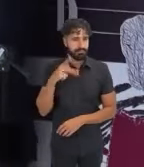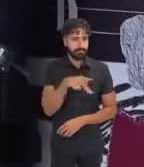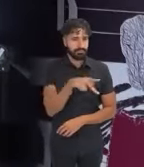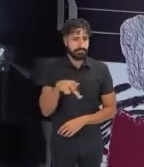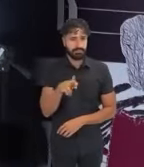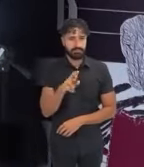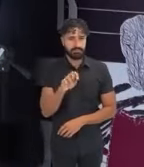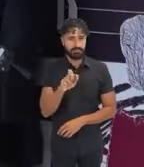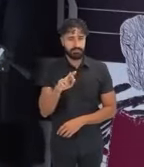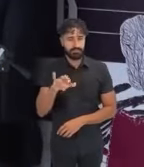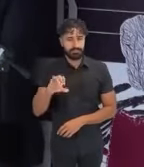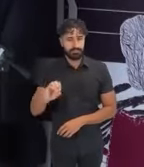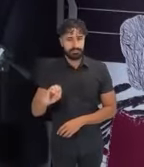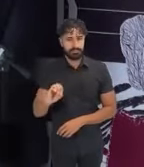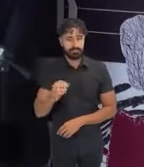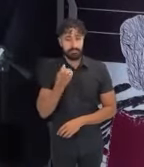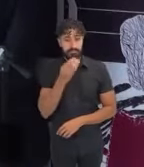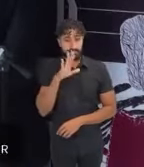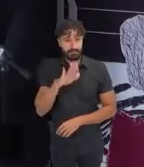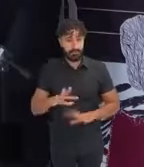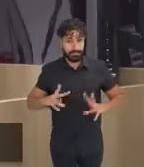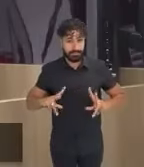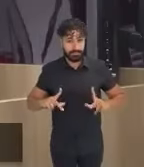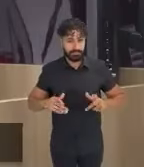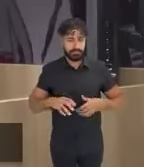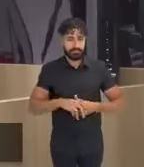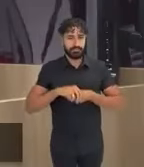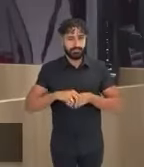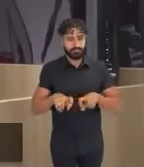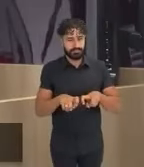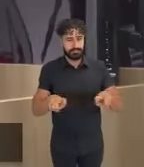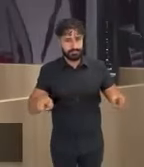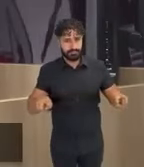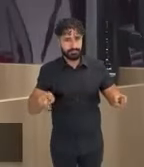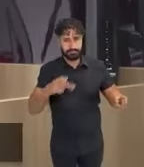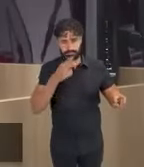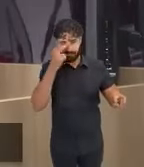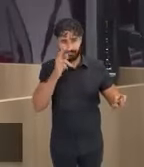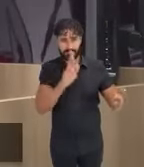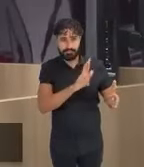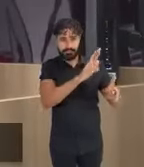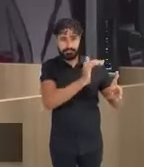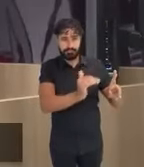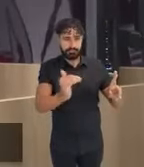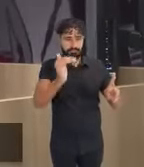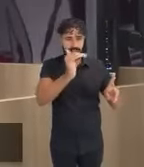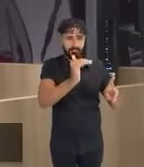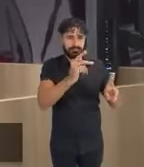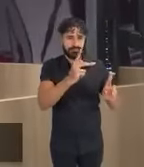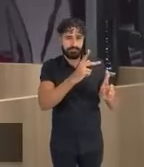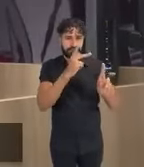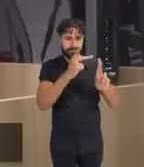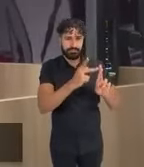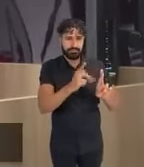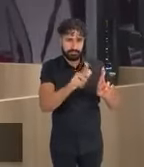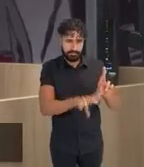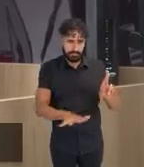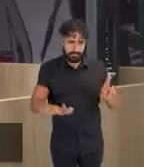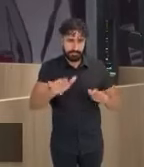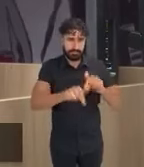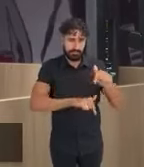Boa tarde a todos. Cumprimento a mesa na pessoa de José de Lima Ramos Pereira, nosso procurador-geral do trabalho,